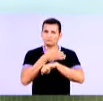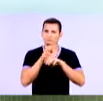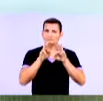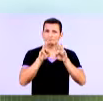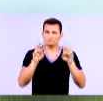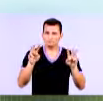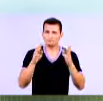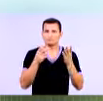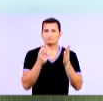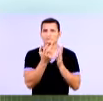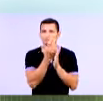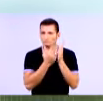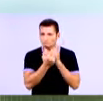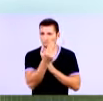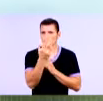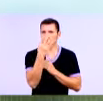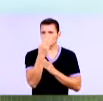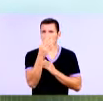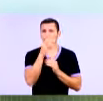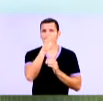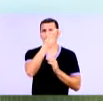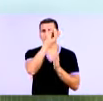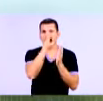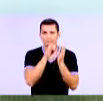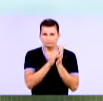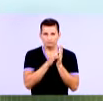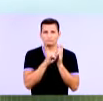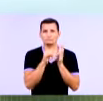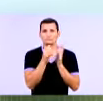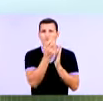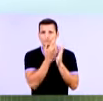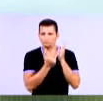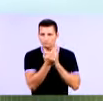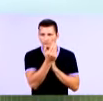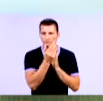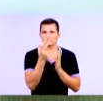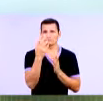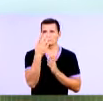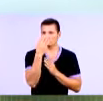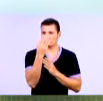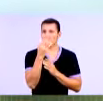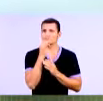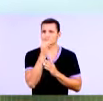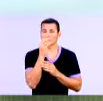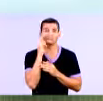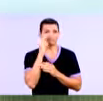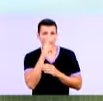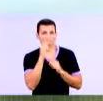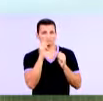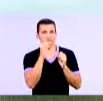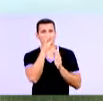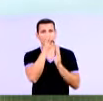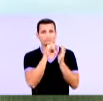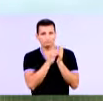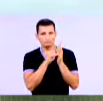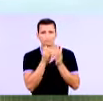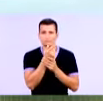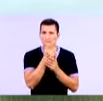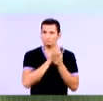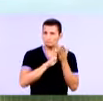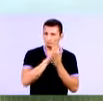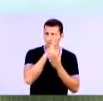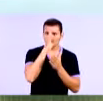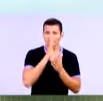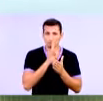de imagens gratuitas e baixar a imagem lá, observando a licença, se permite que você realmente baixe sem pagar nada, se permite que você use